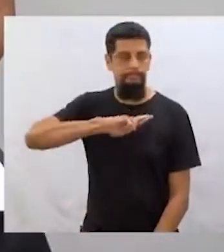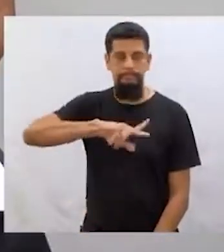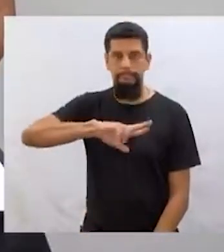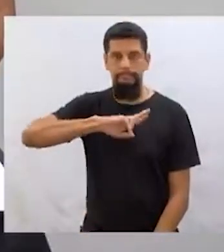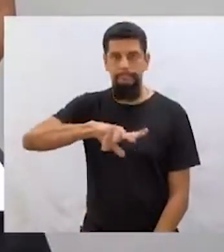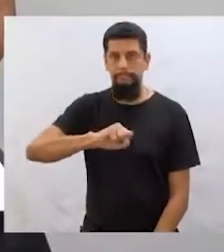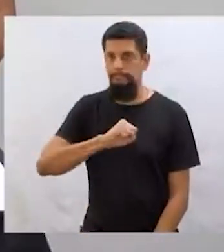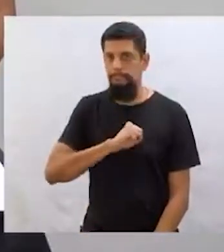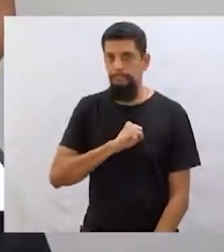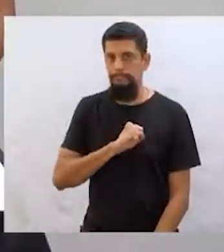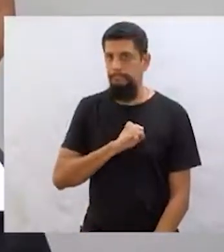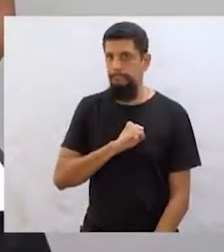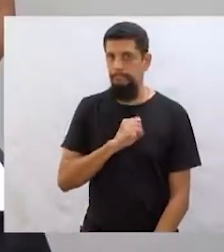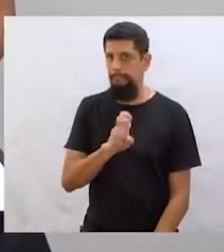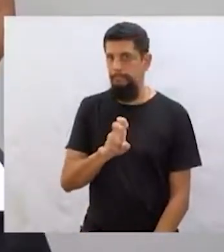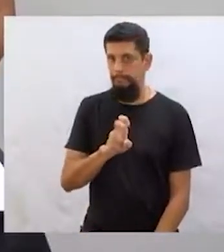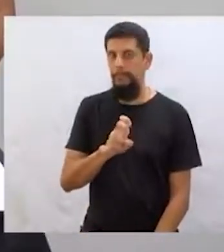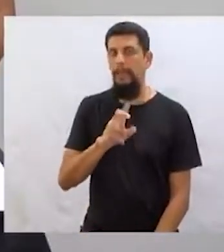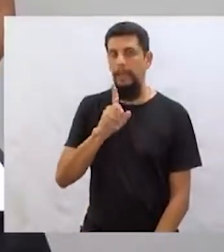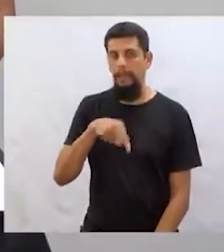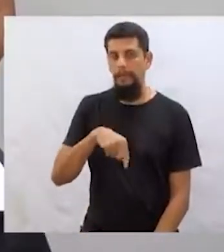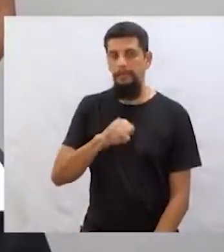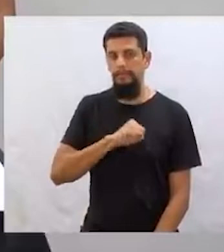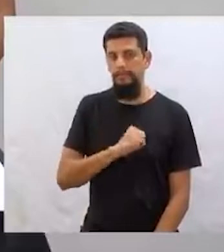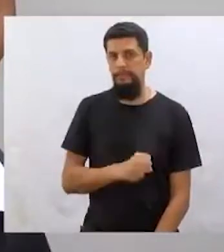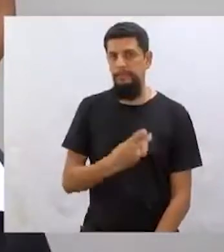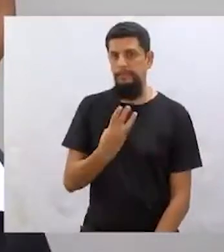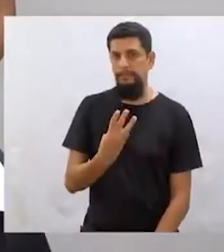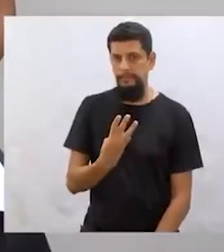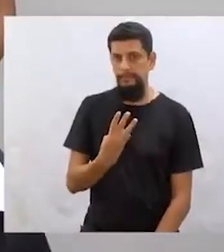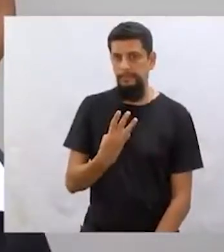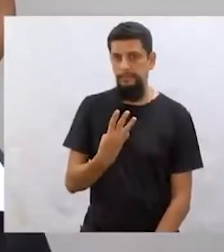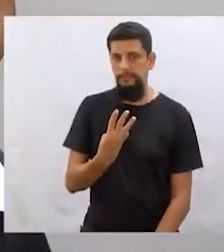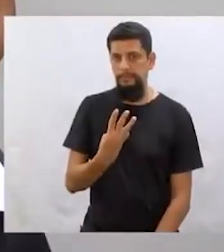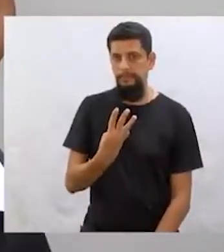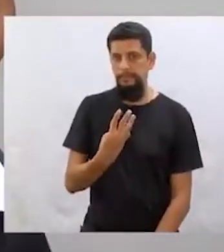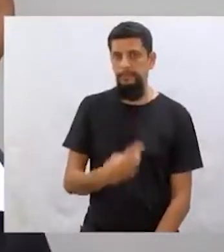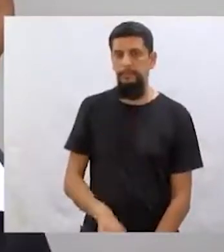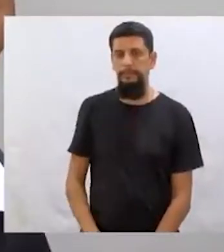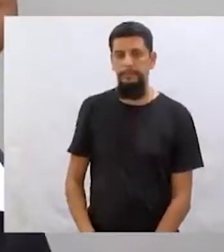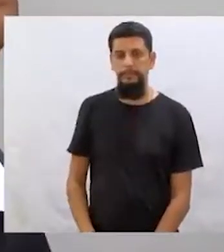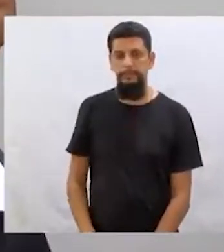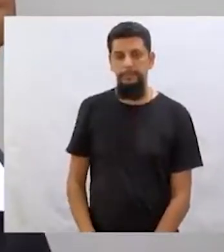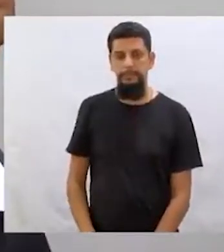Não é o número 5. É o número 3. Então, ó.